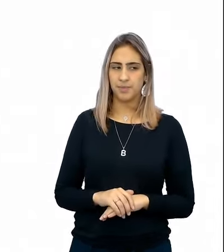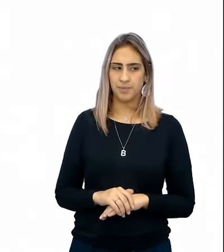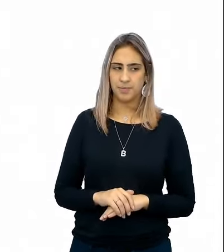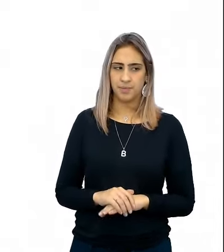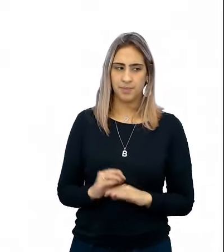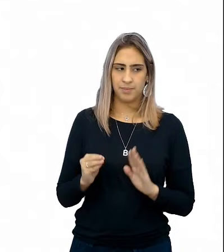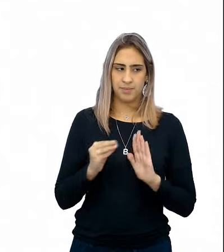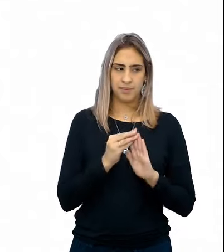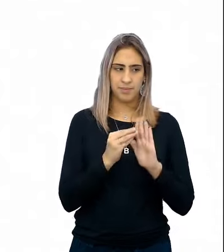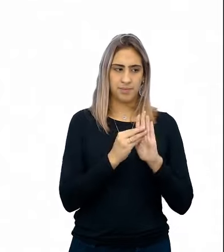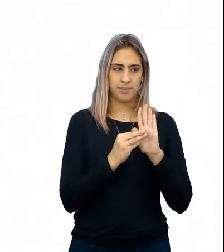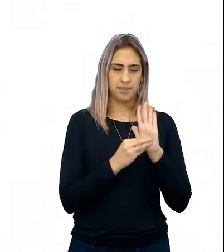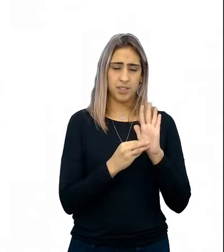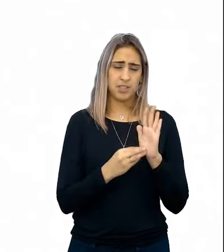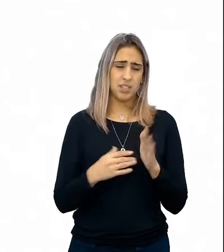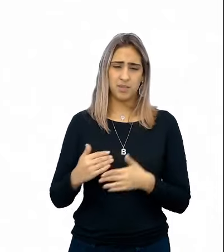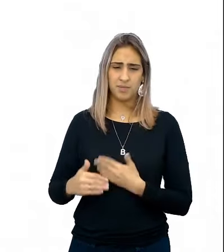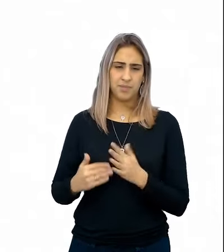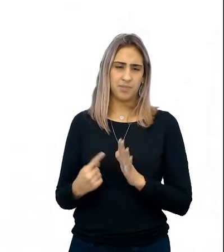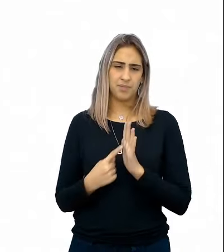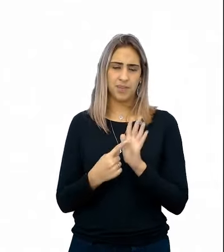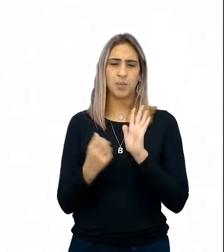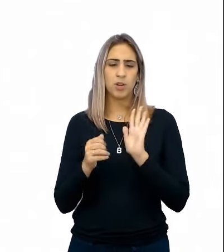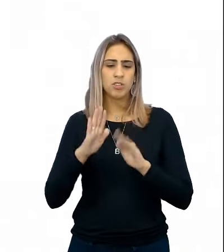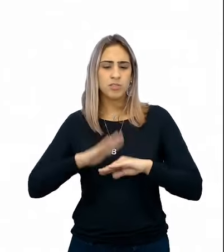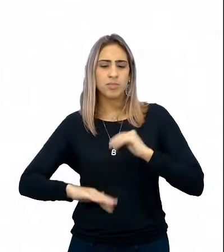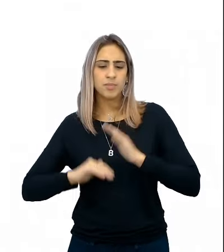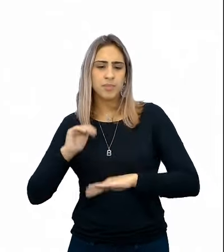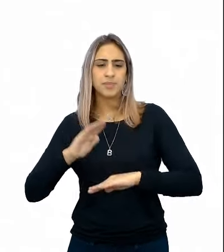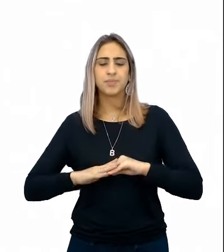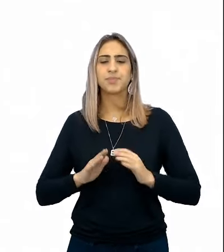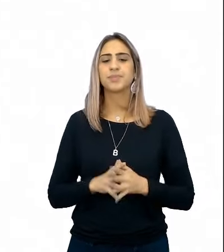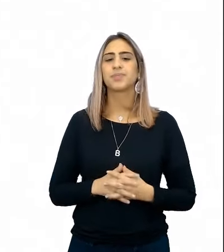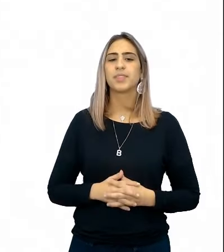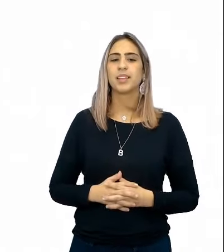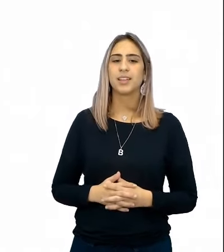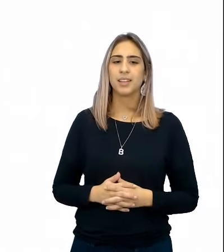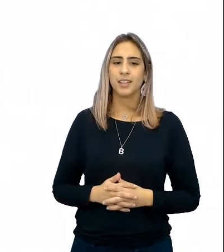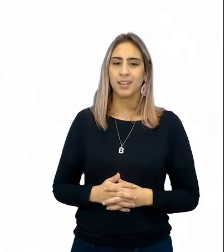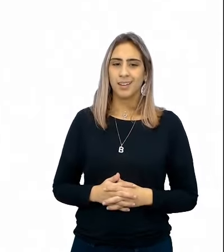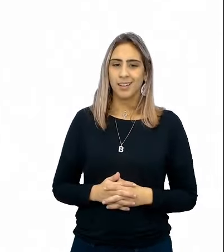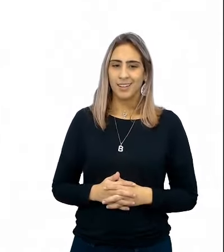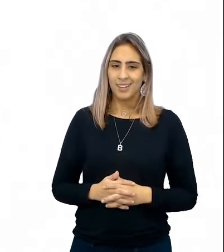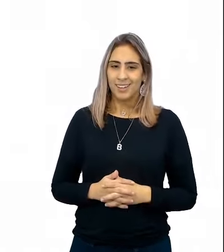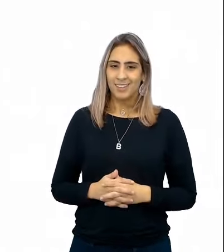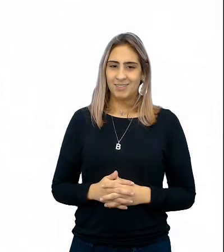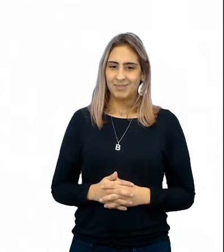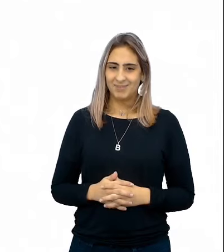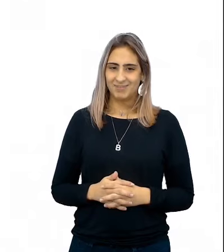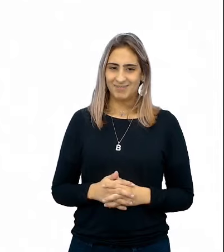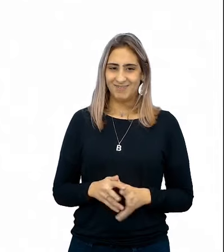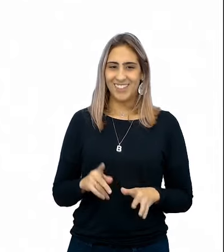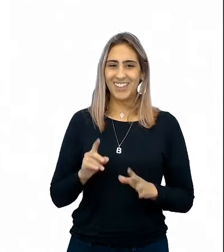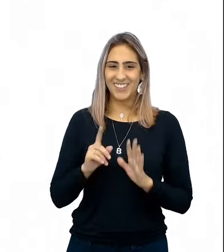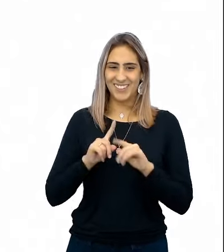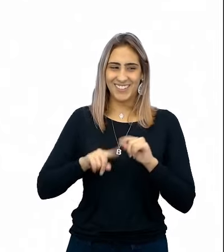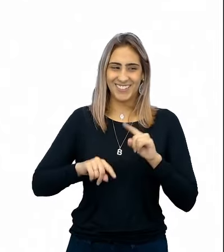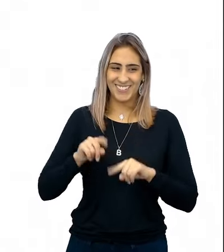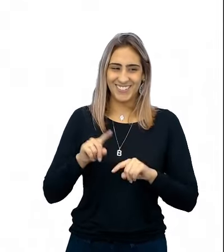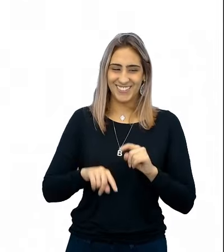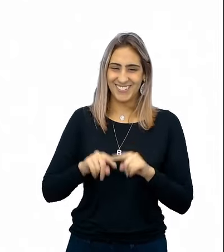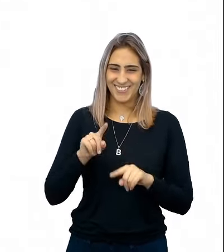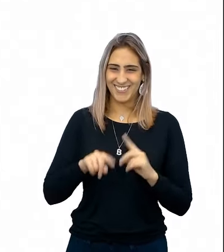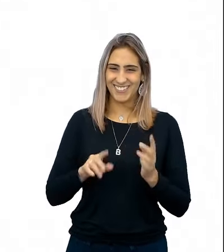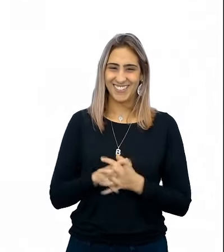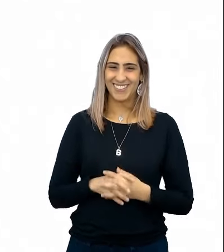Sempre, e a gente pode elaborar, a partir do que já apresentado no material, outras situações